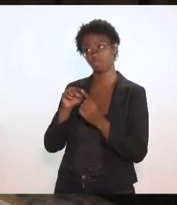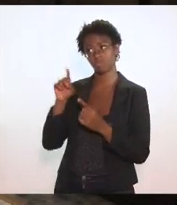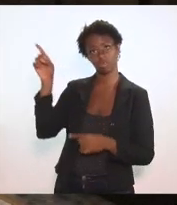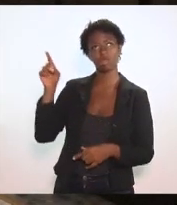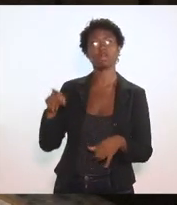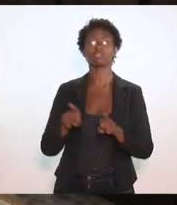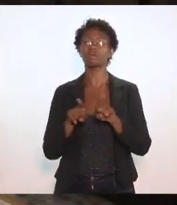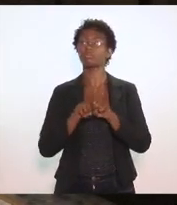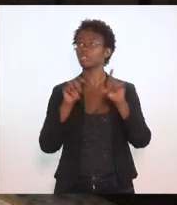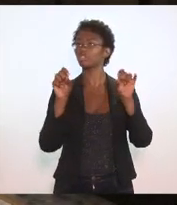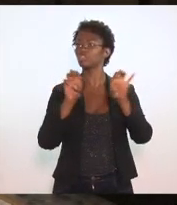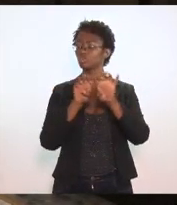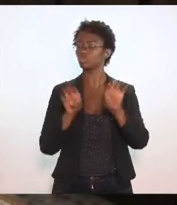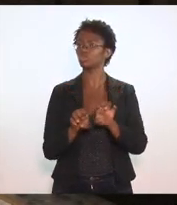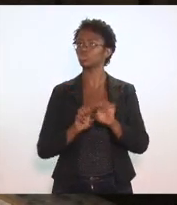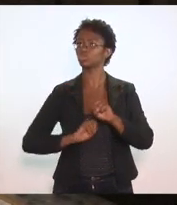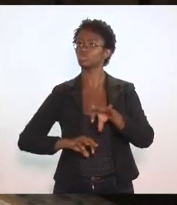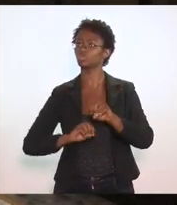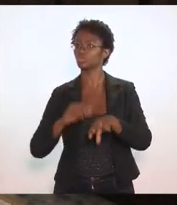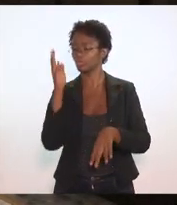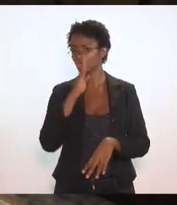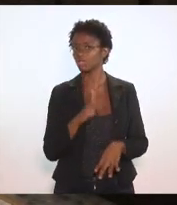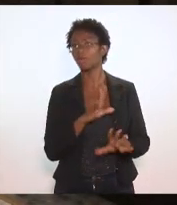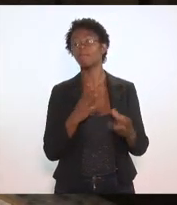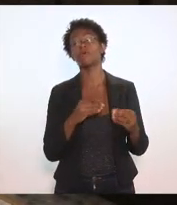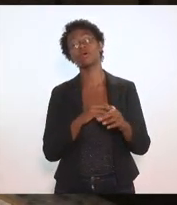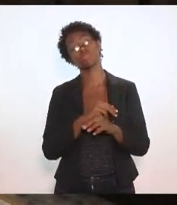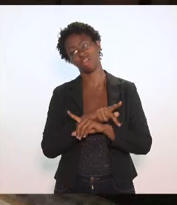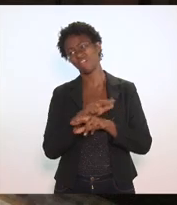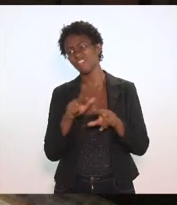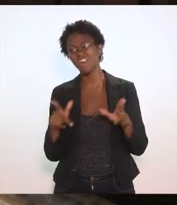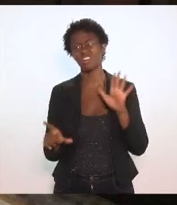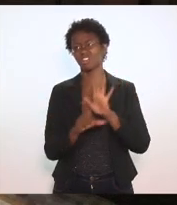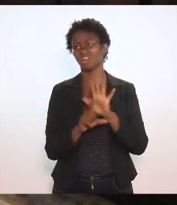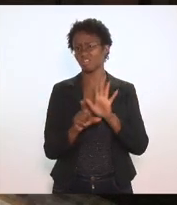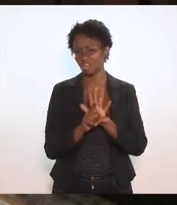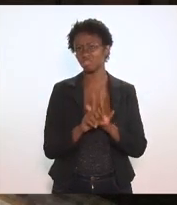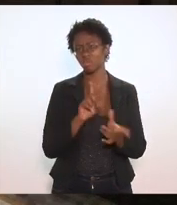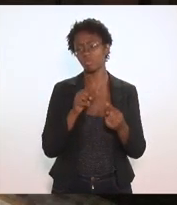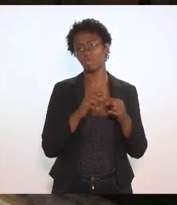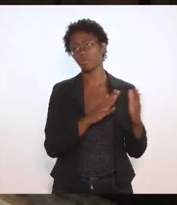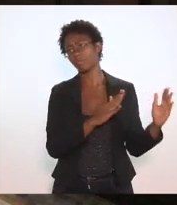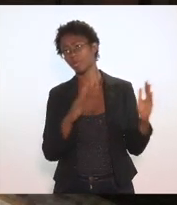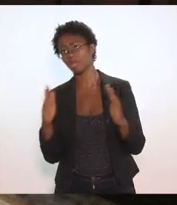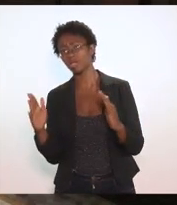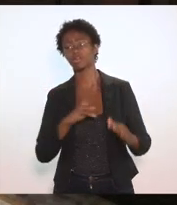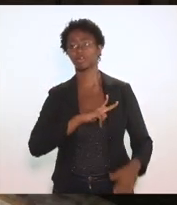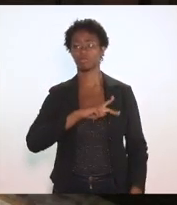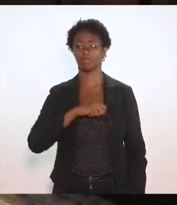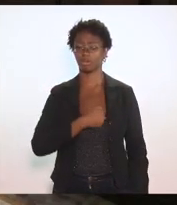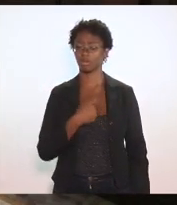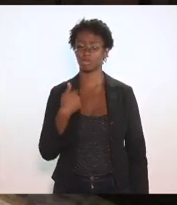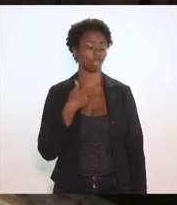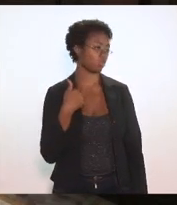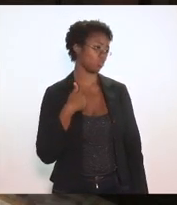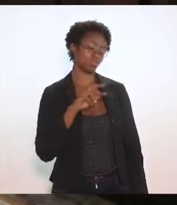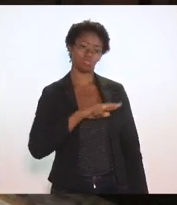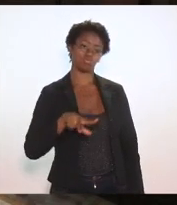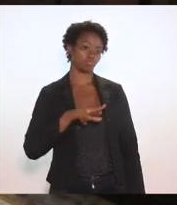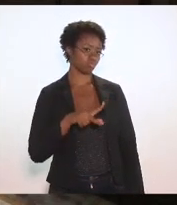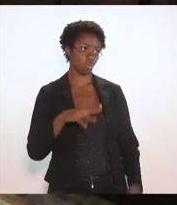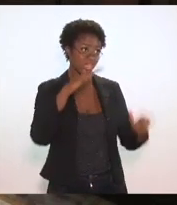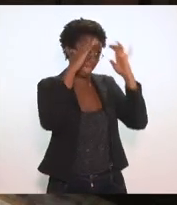educacional brasileiro e muitas legislações são decorrentes do período Vargas. Então, eu queria fazer, eu que não sou varguista, né, mas eu